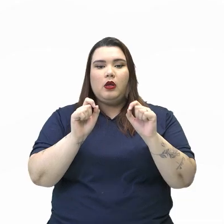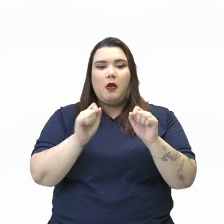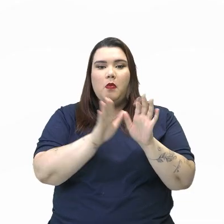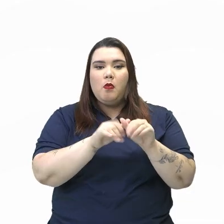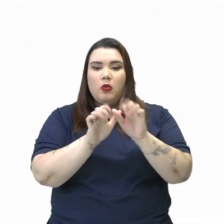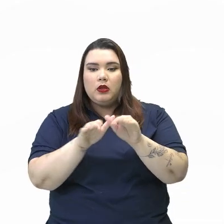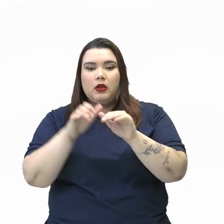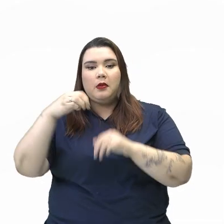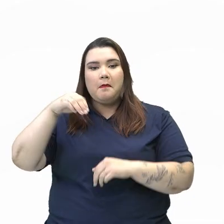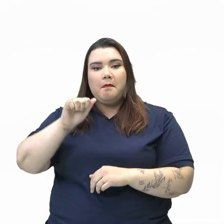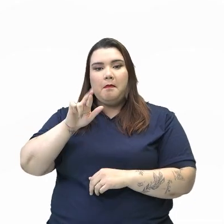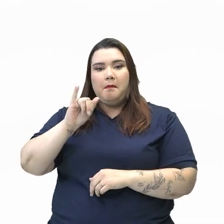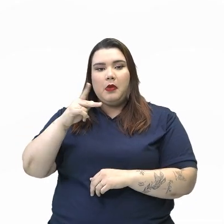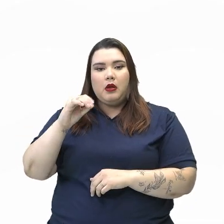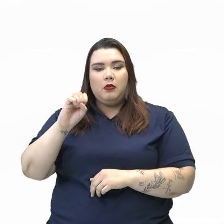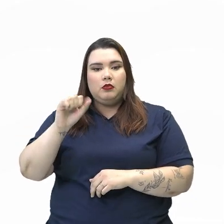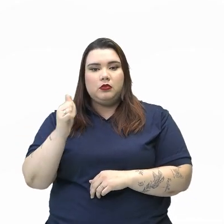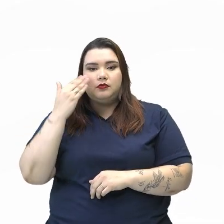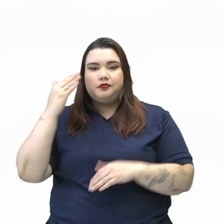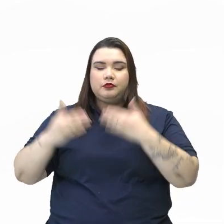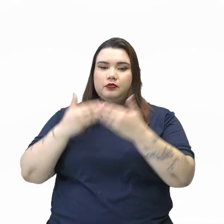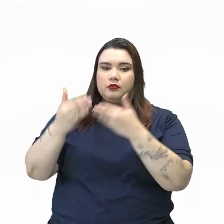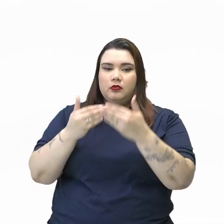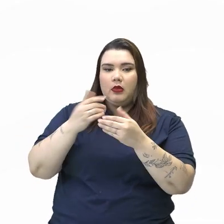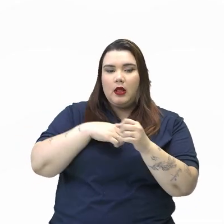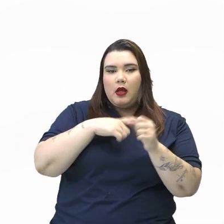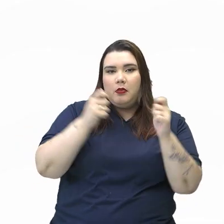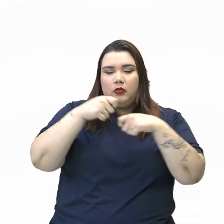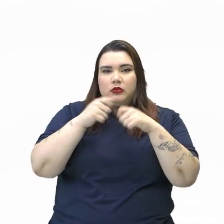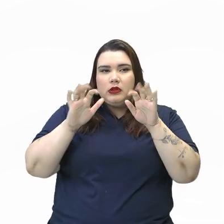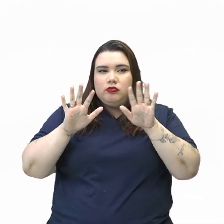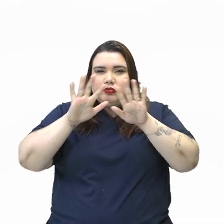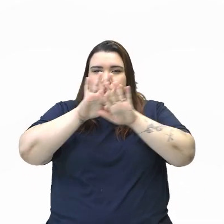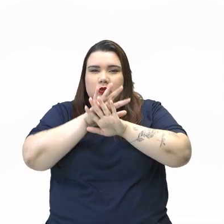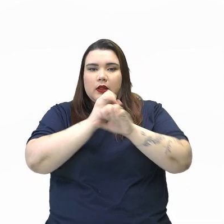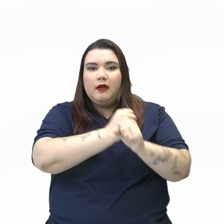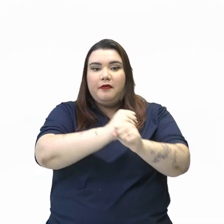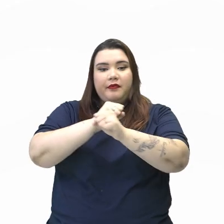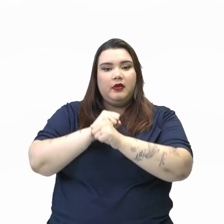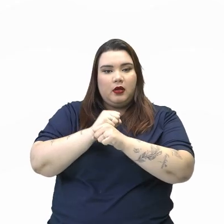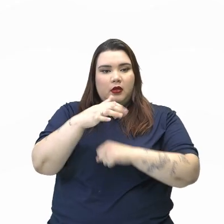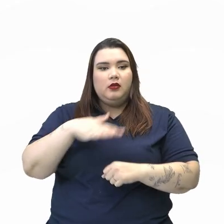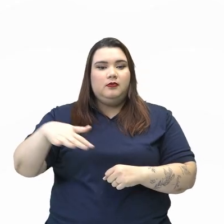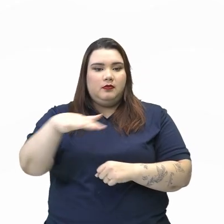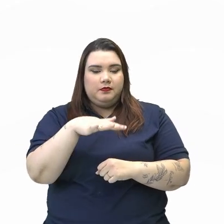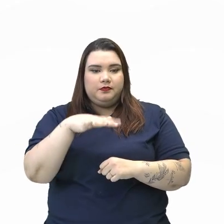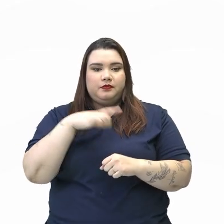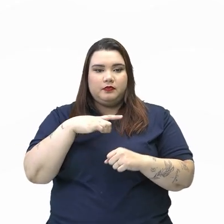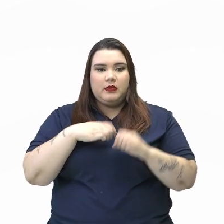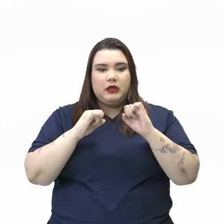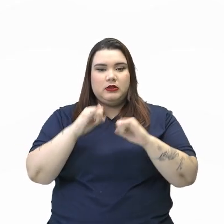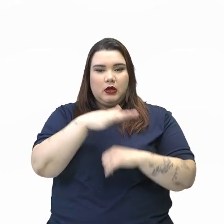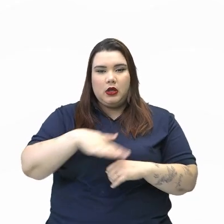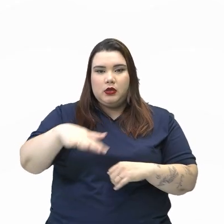mariposas escuras tornam-se predominantes ao longo do tempo em áreas poluídas, né, por causa da camuflagem